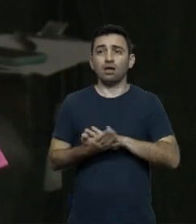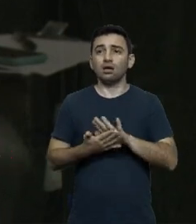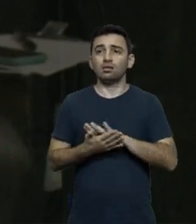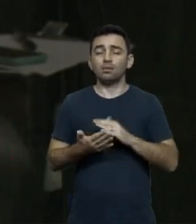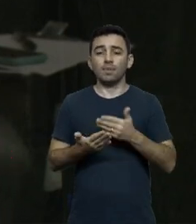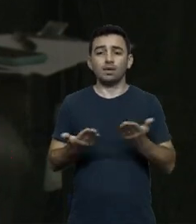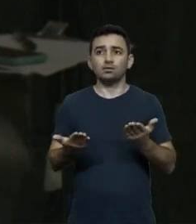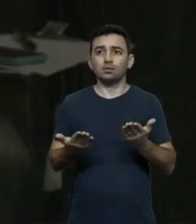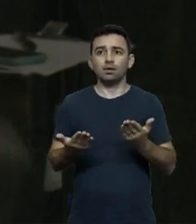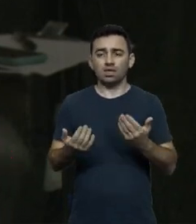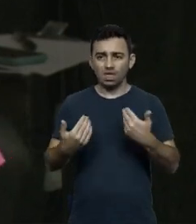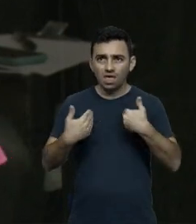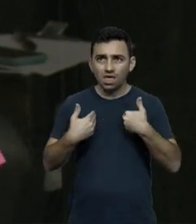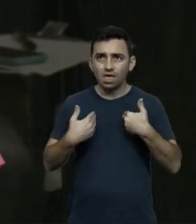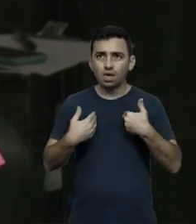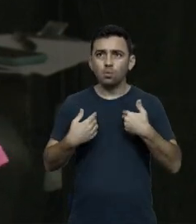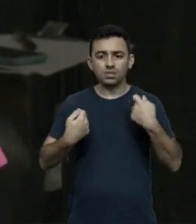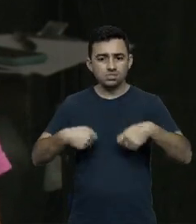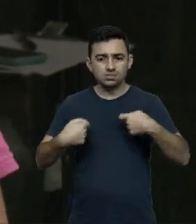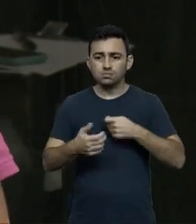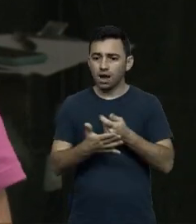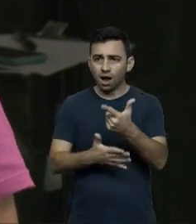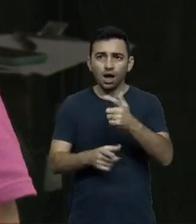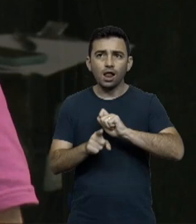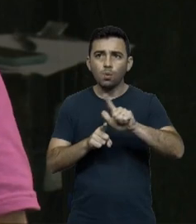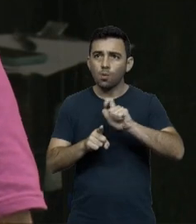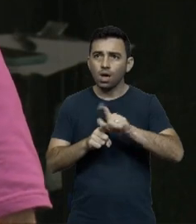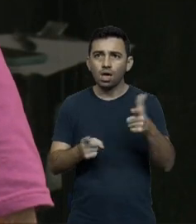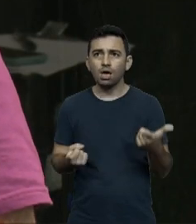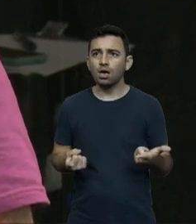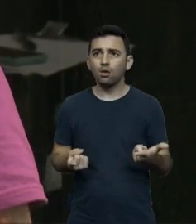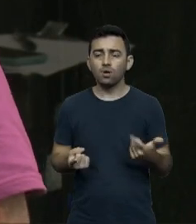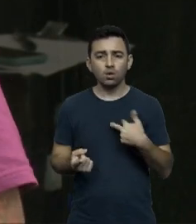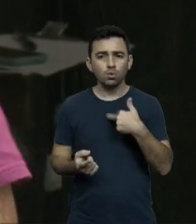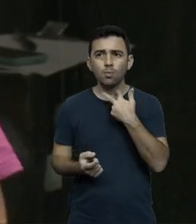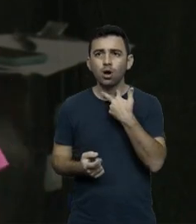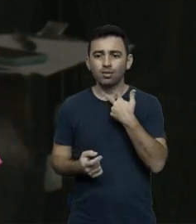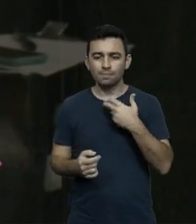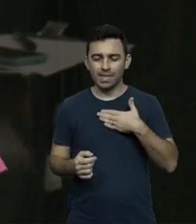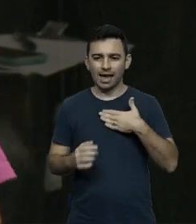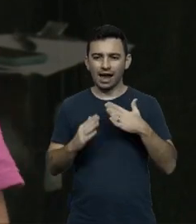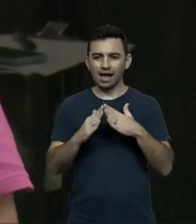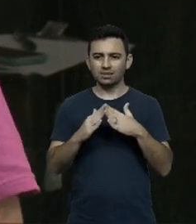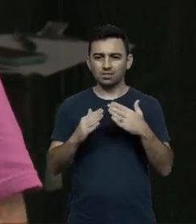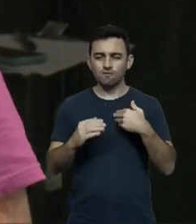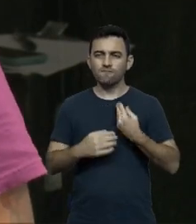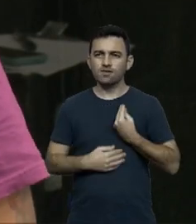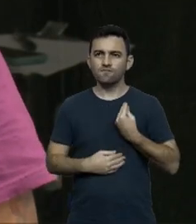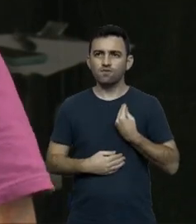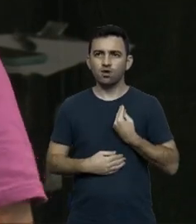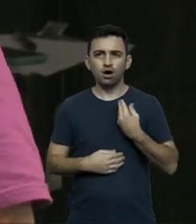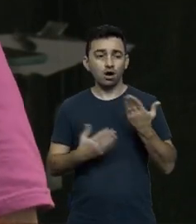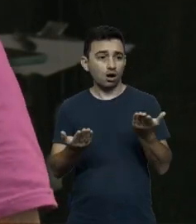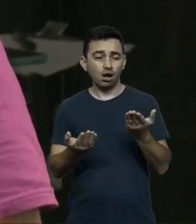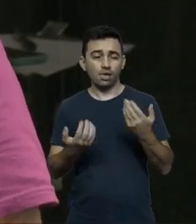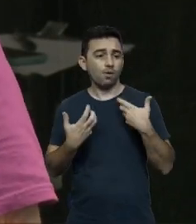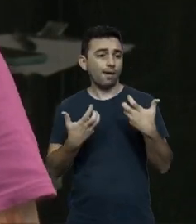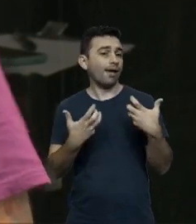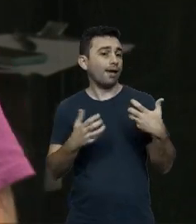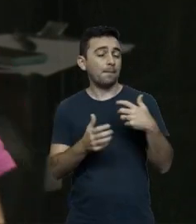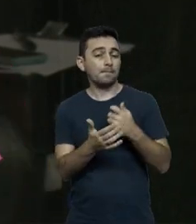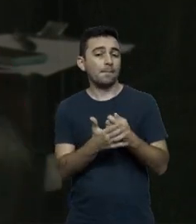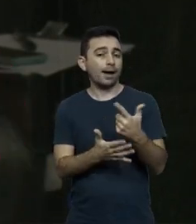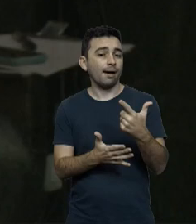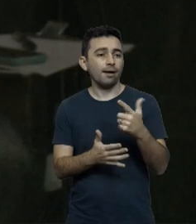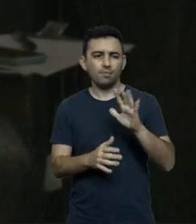professora CT também tem aluguel para pagar eu não posso chegar para dona da minha casa lá qual Moro de aluguel de o senhor eu quero te pagar